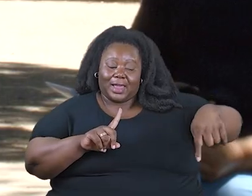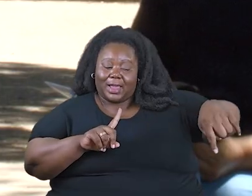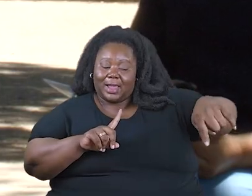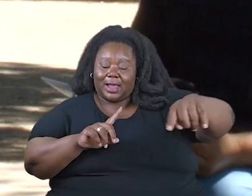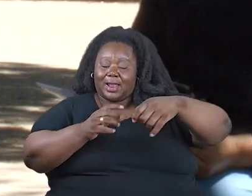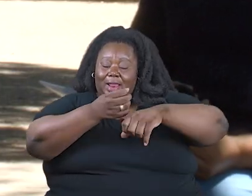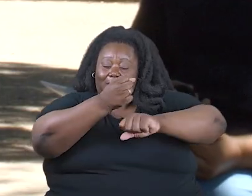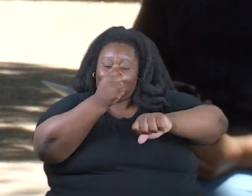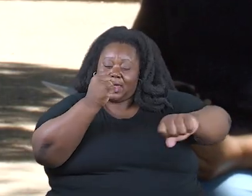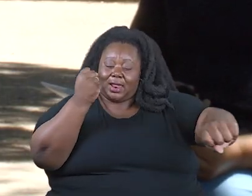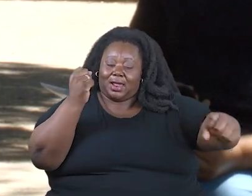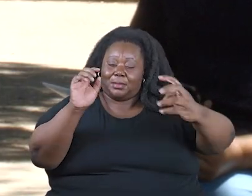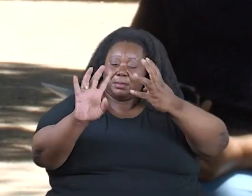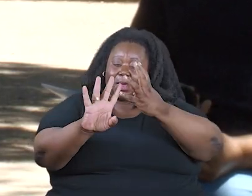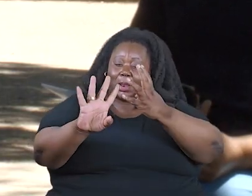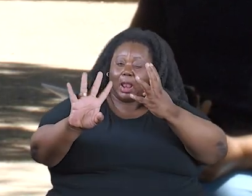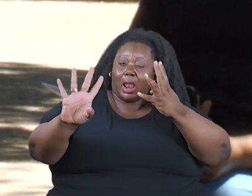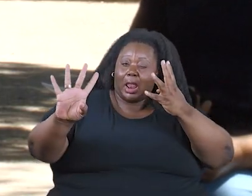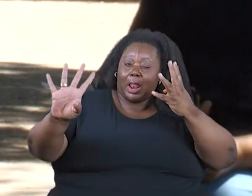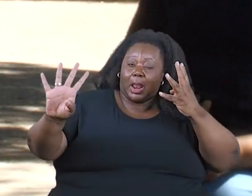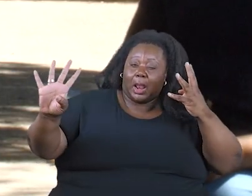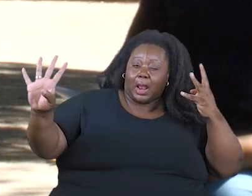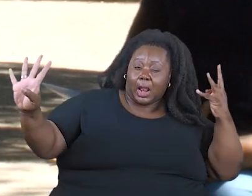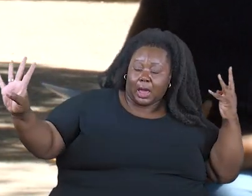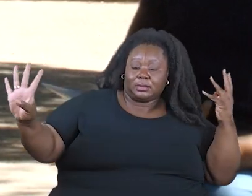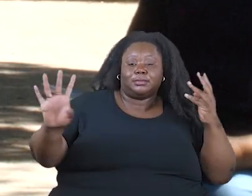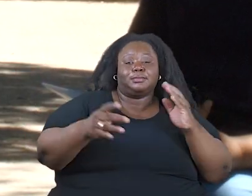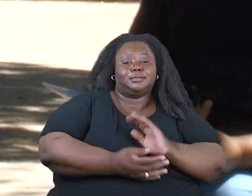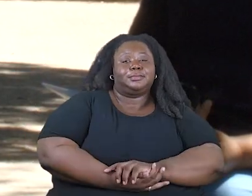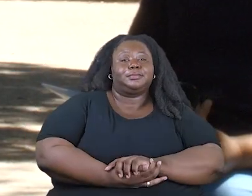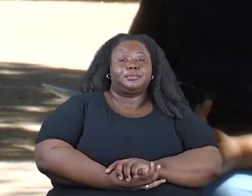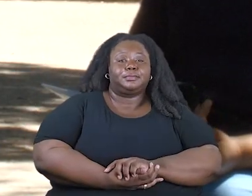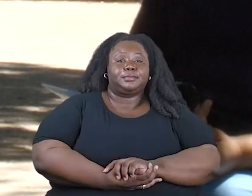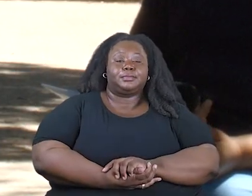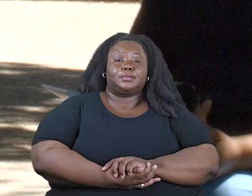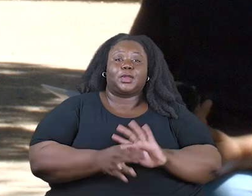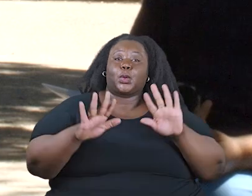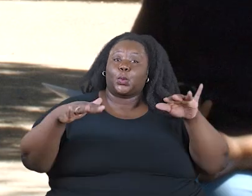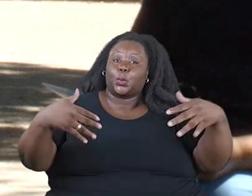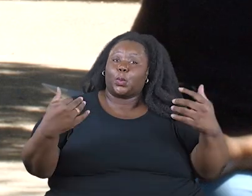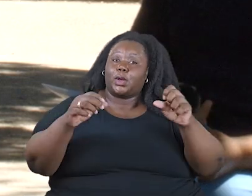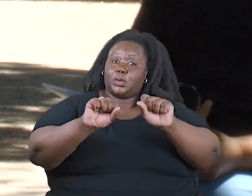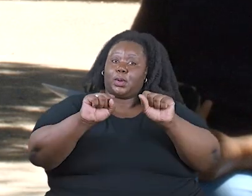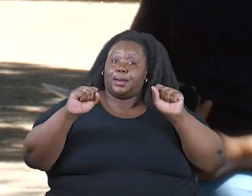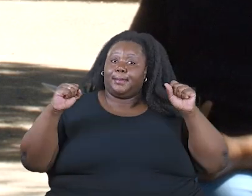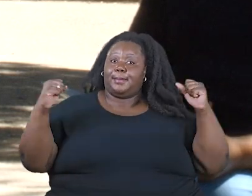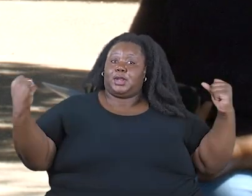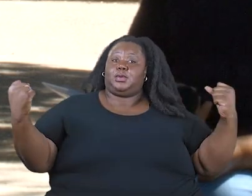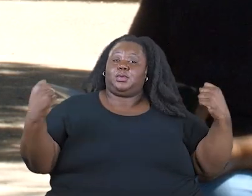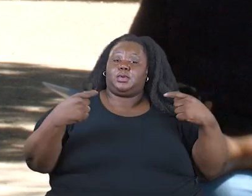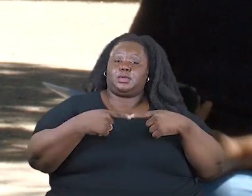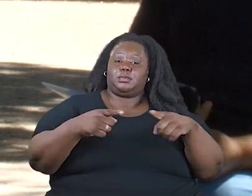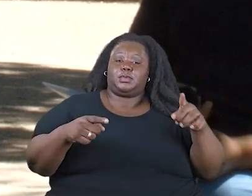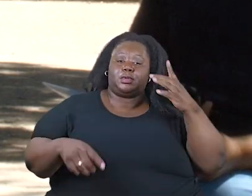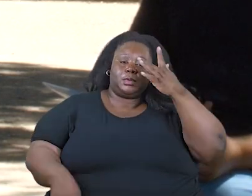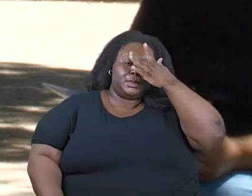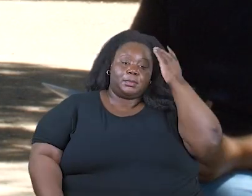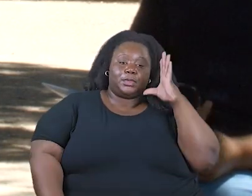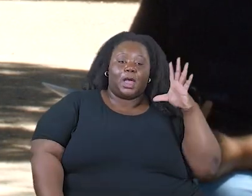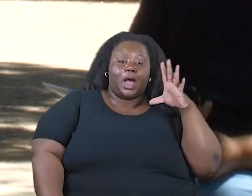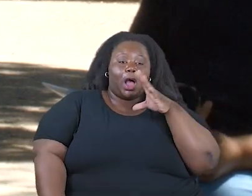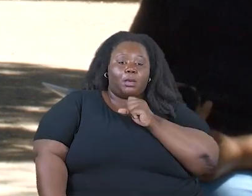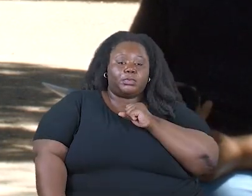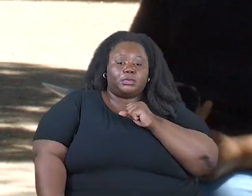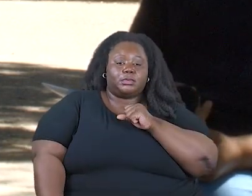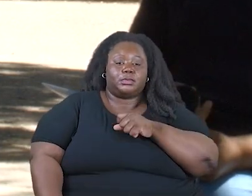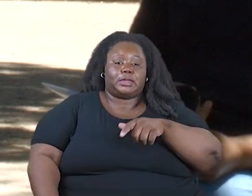quarteirão. Já foi assim um acontecimento. Quando abriu a exposição, uma pessoa mais afobada com